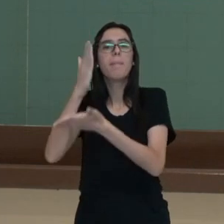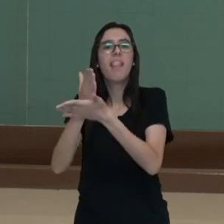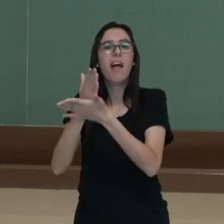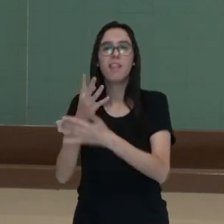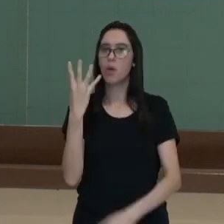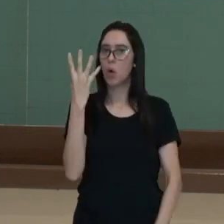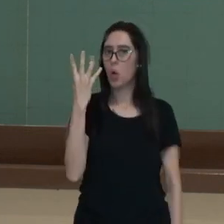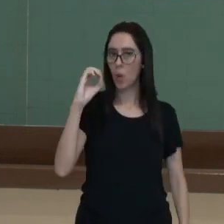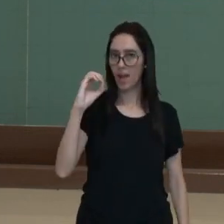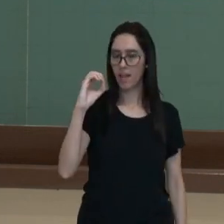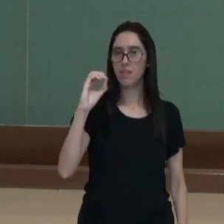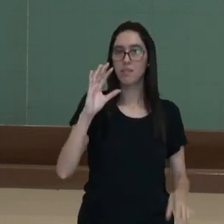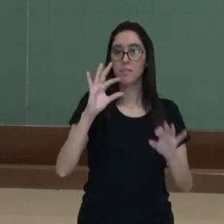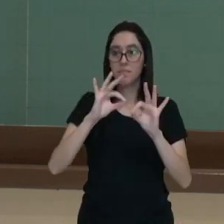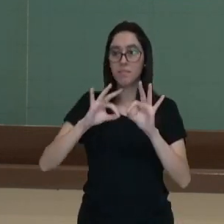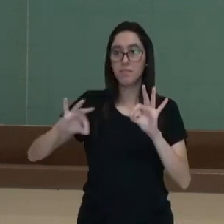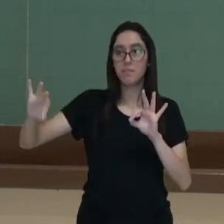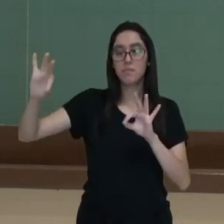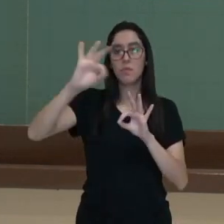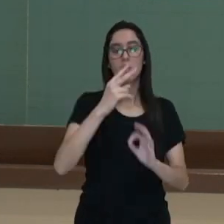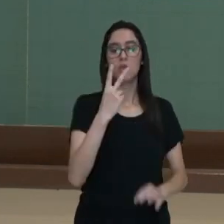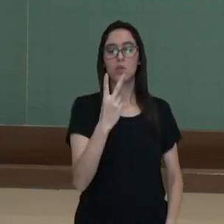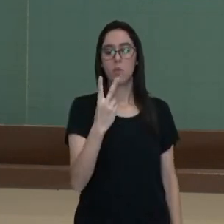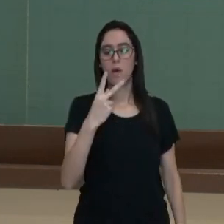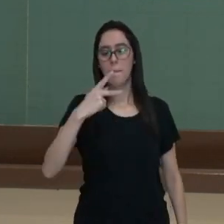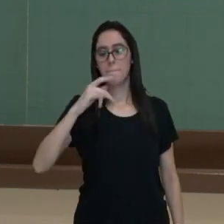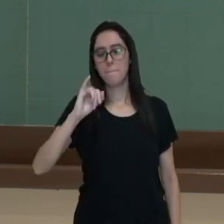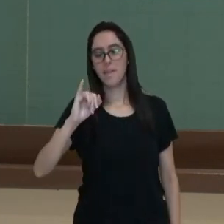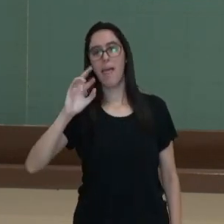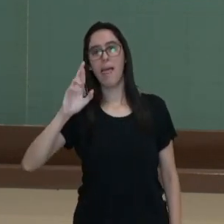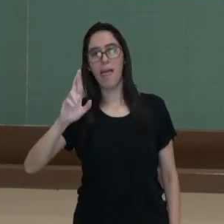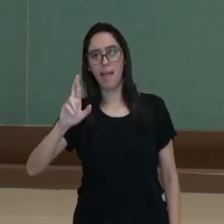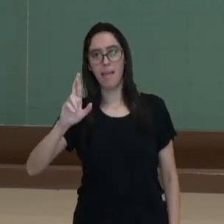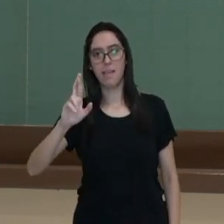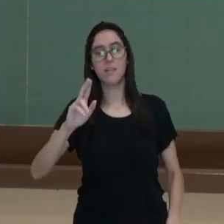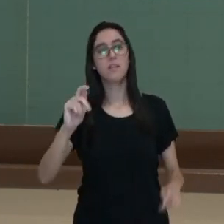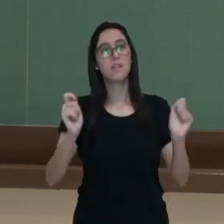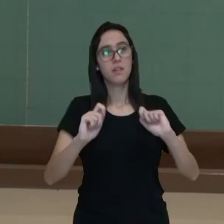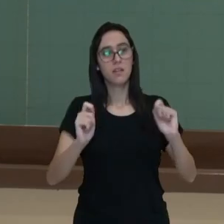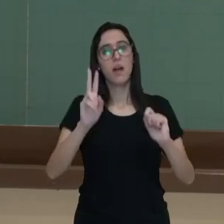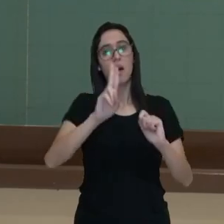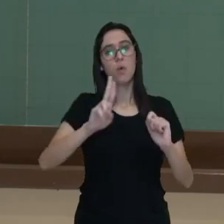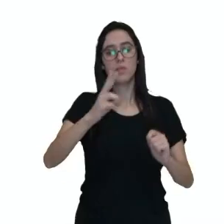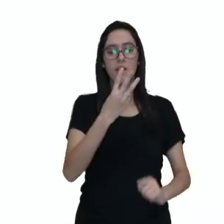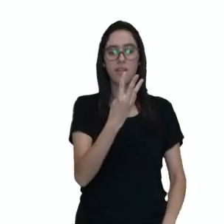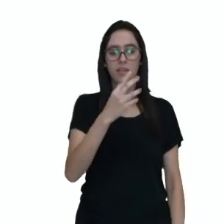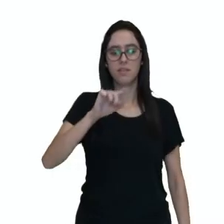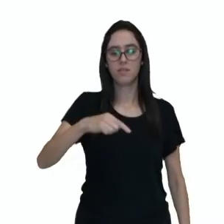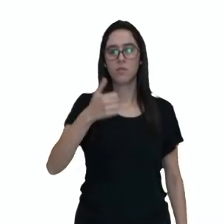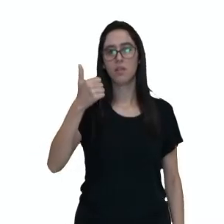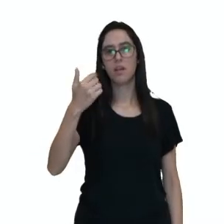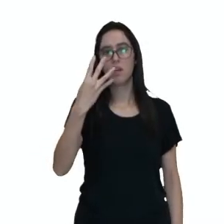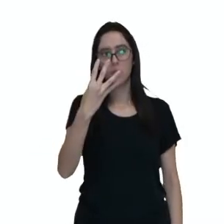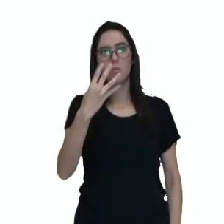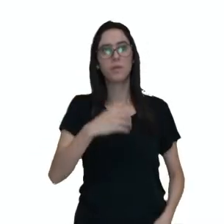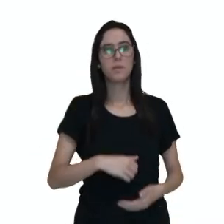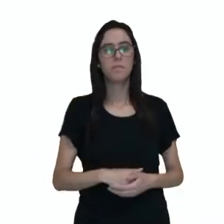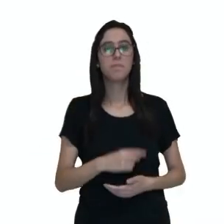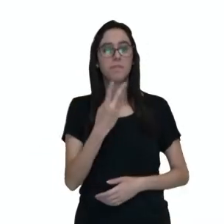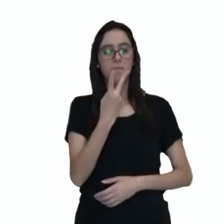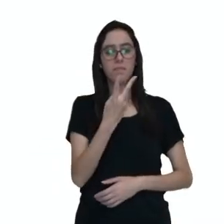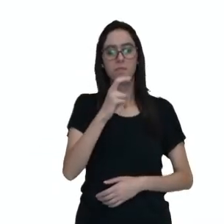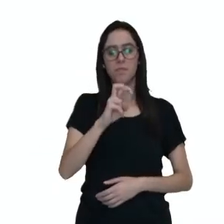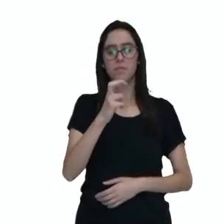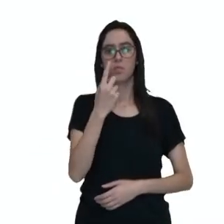comprimento dessa pista é 2πr, podemos utilizar aproximadamente o π como 3,14, eu tenho